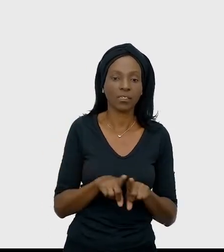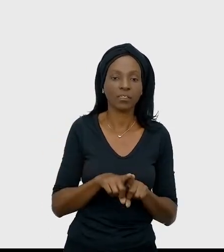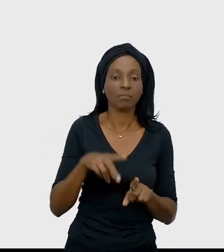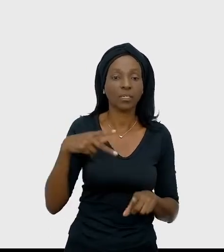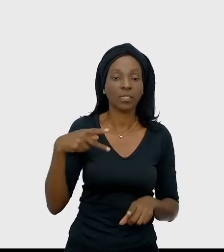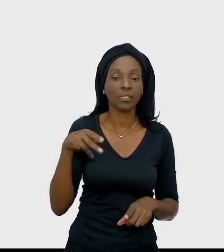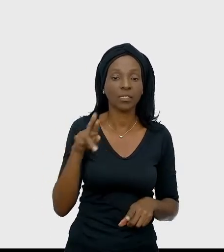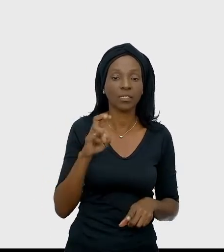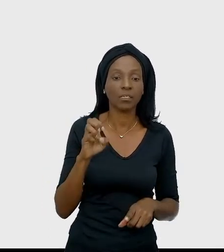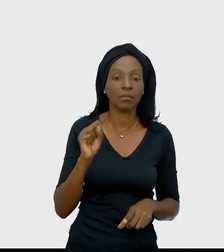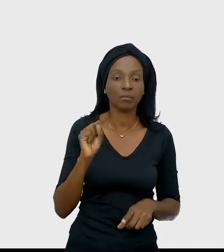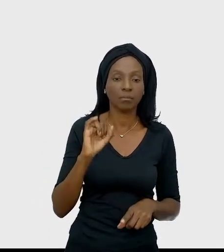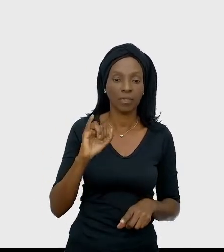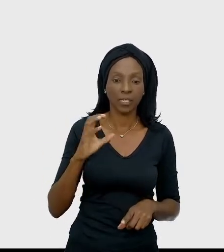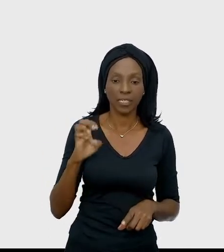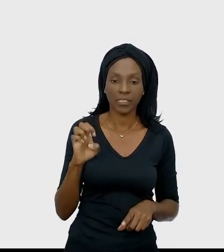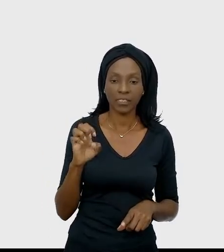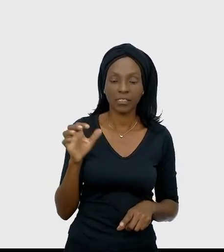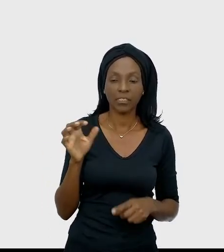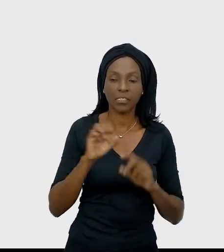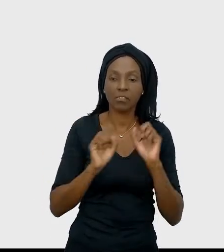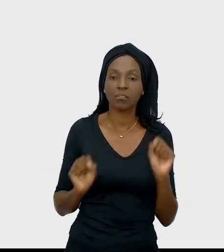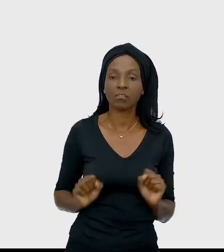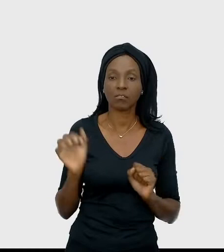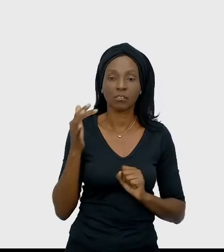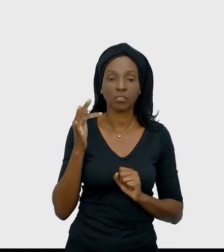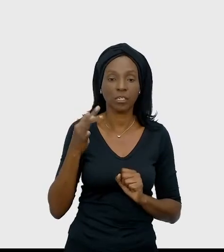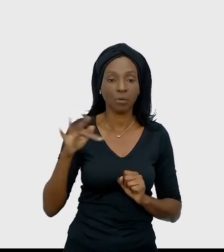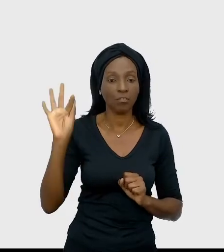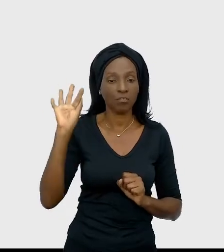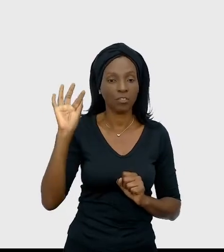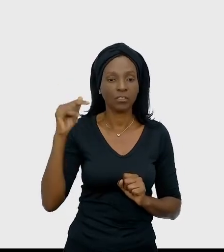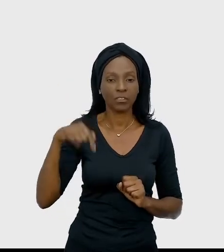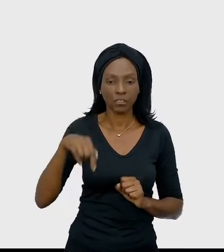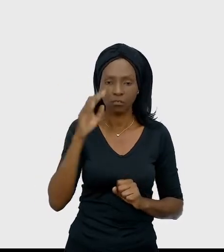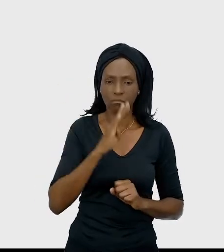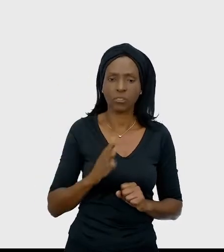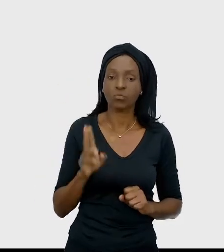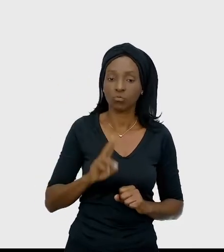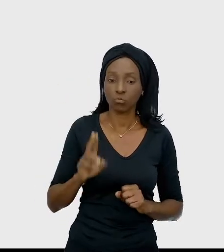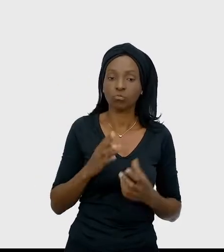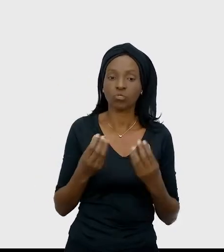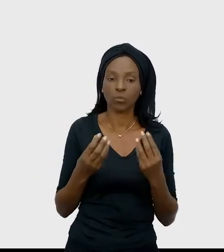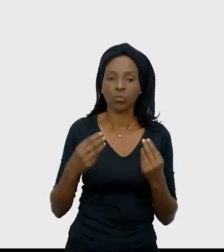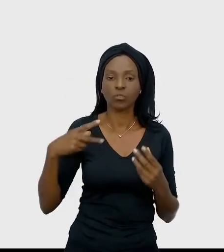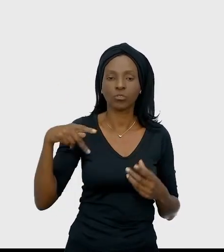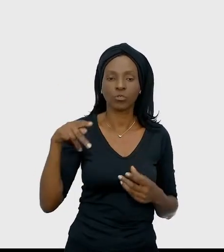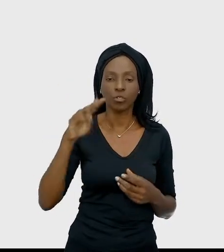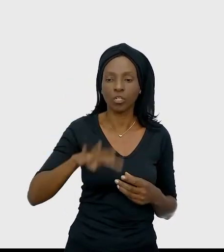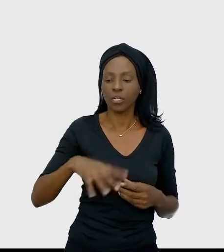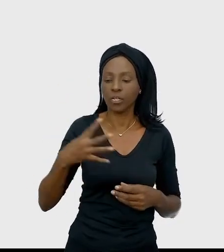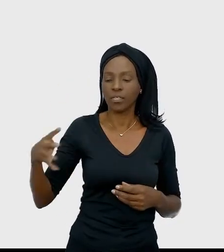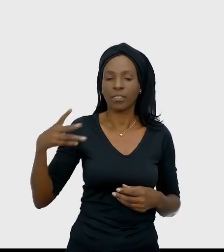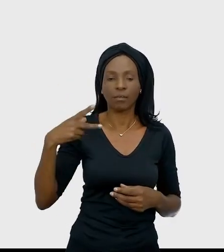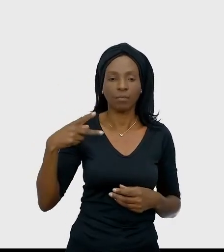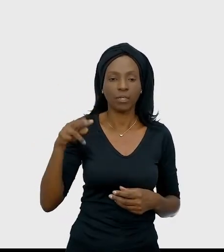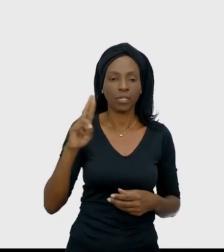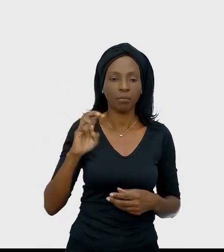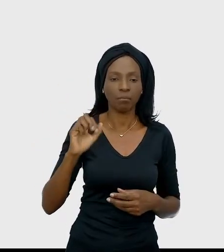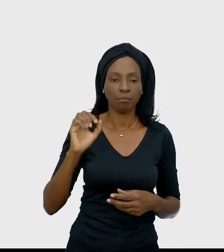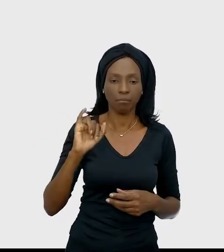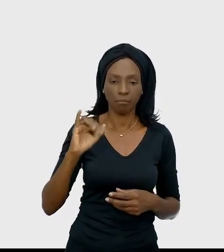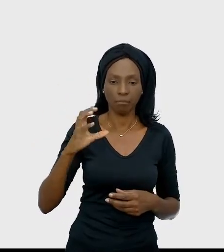francês. Também aqui no Brasil nós utilizamos bastante aí sistema Price, tabela